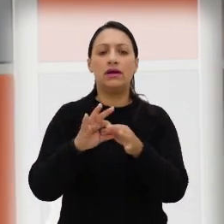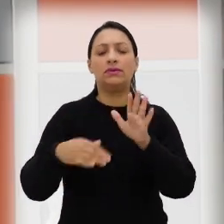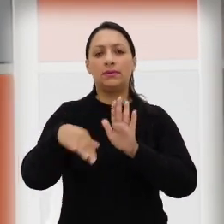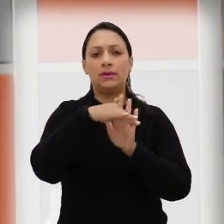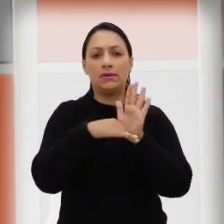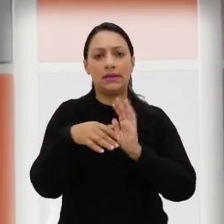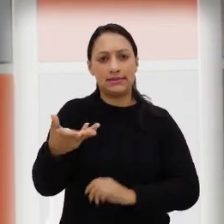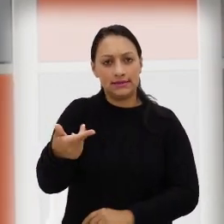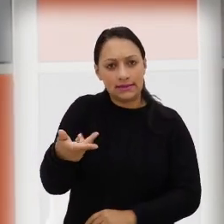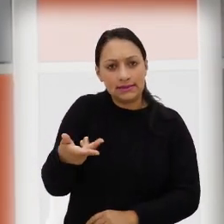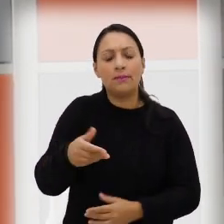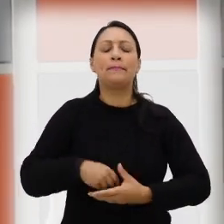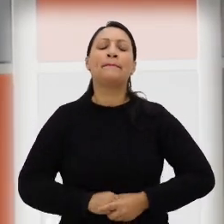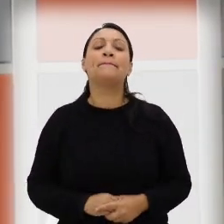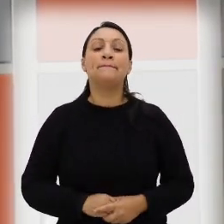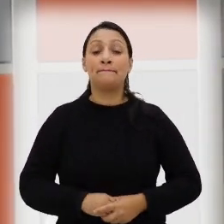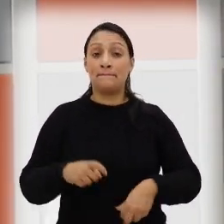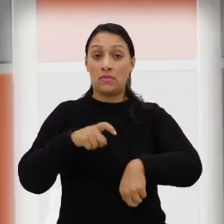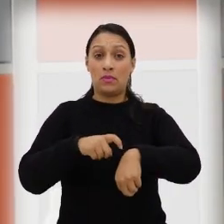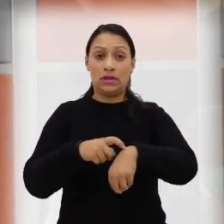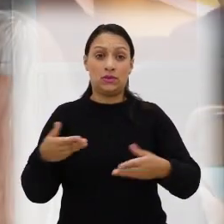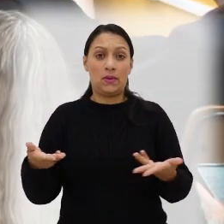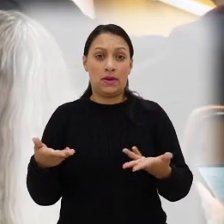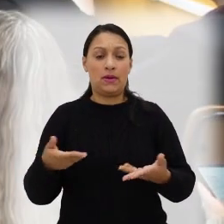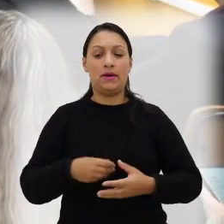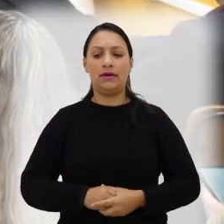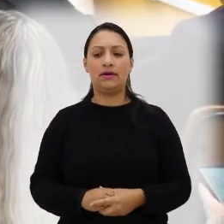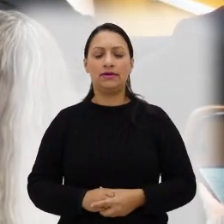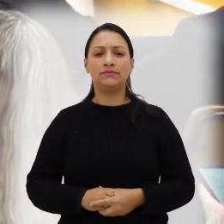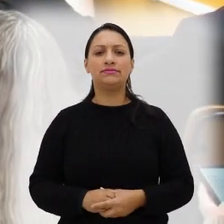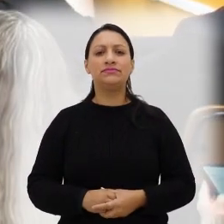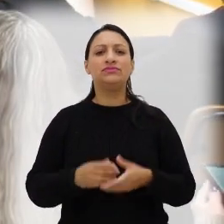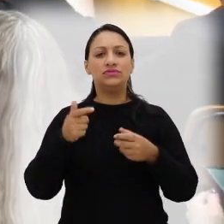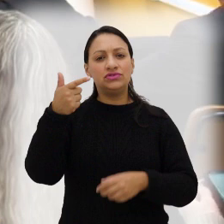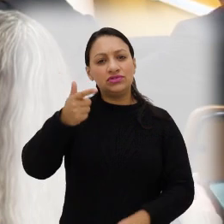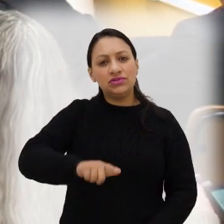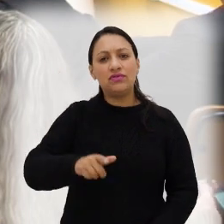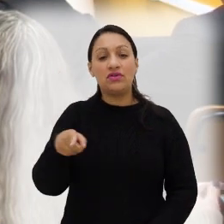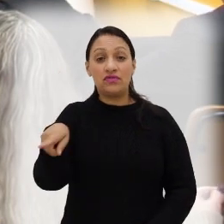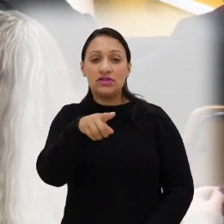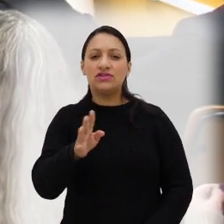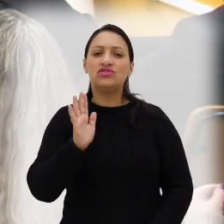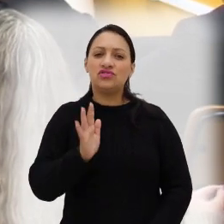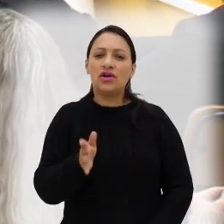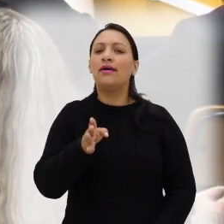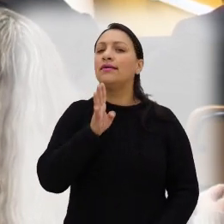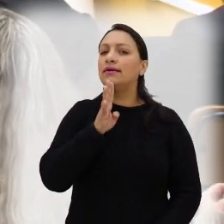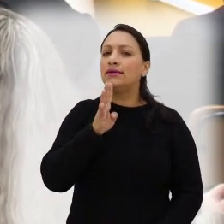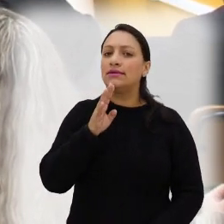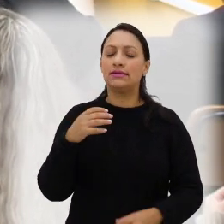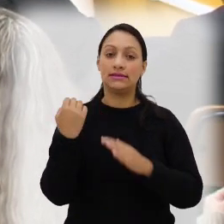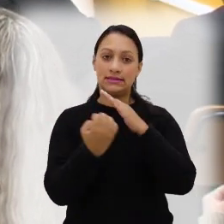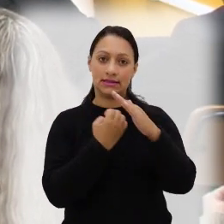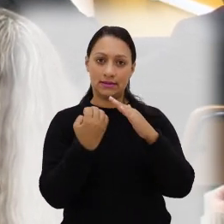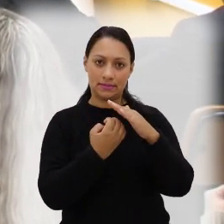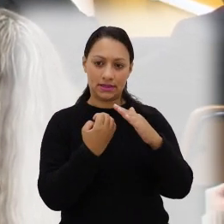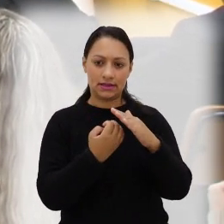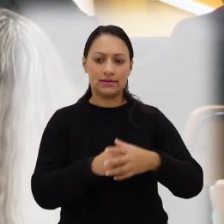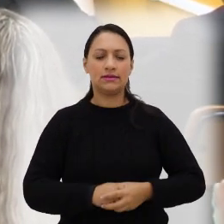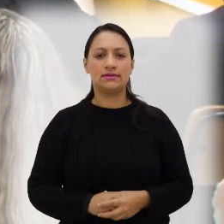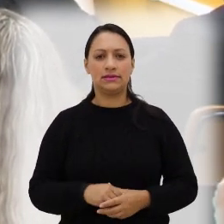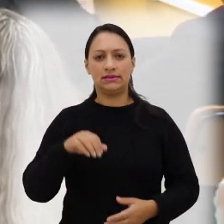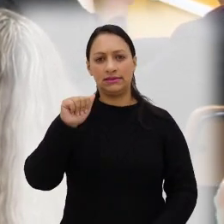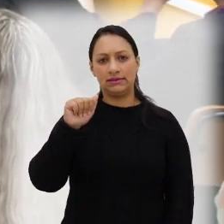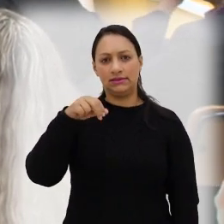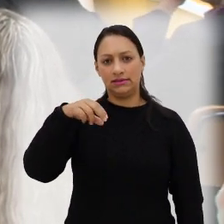aceleração. E, nesse momento, a gente queria, de novo, né, vocês já conheceram as nossas empresas